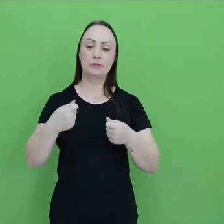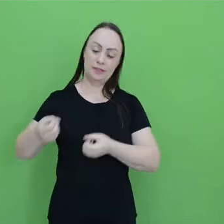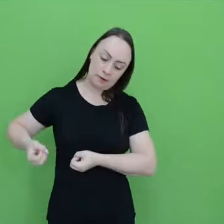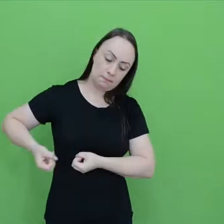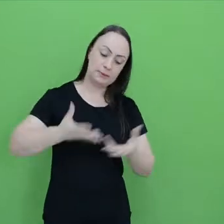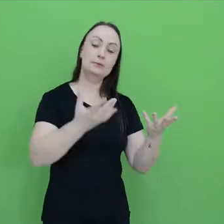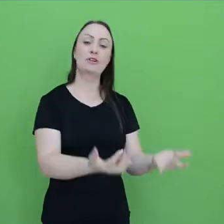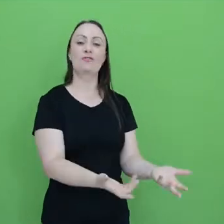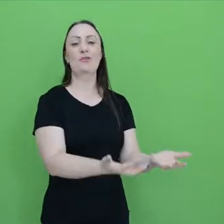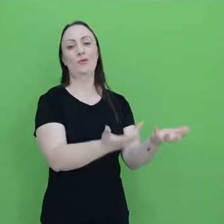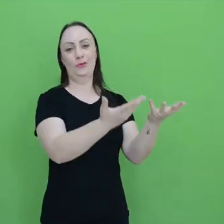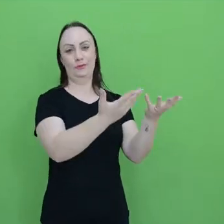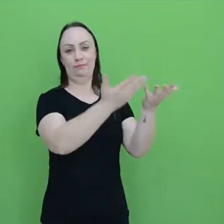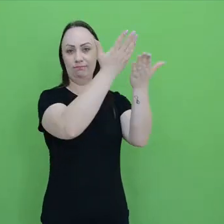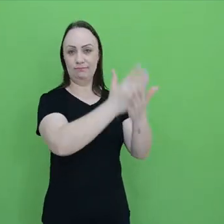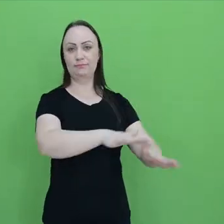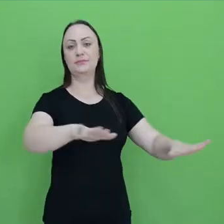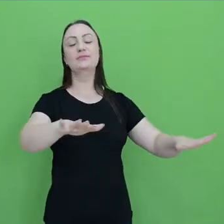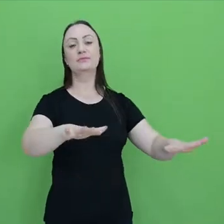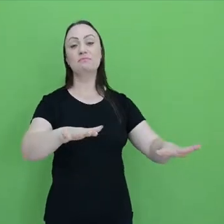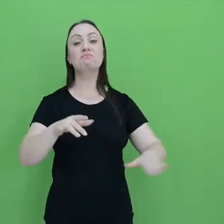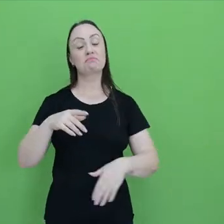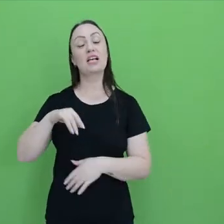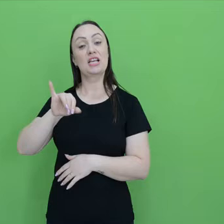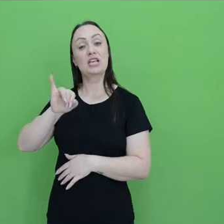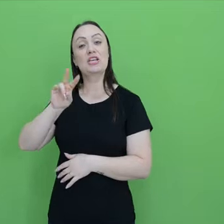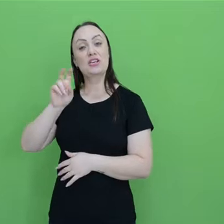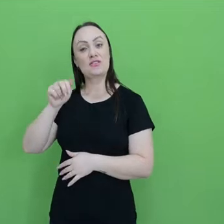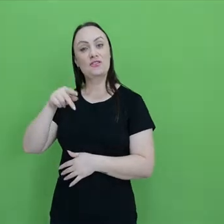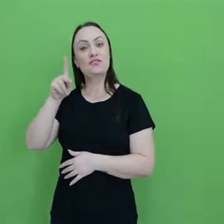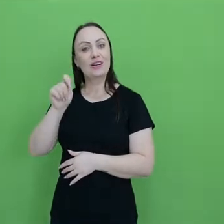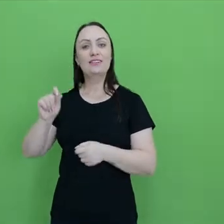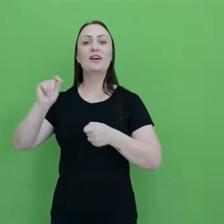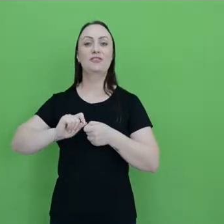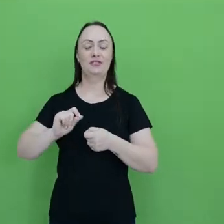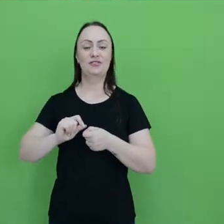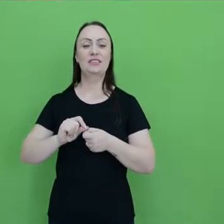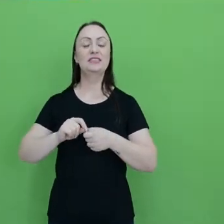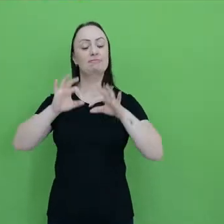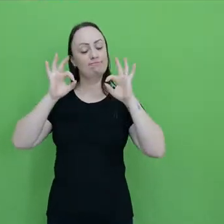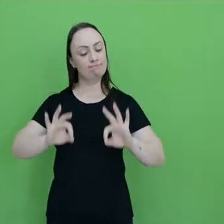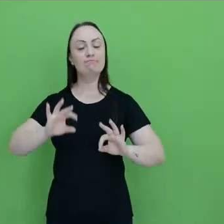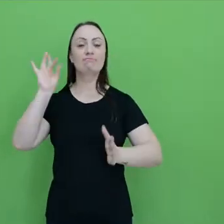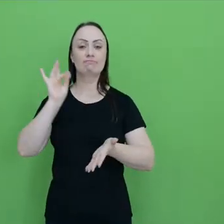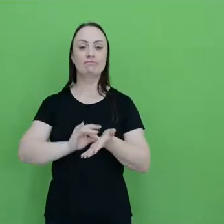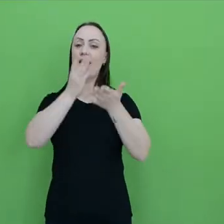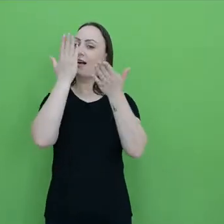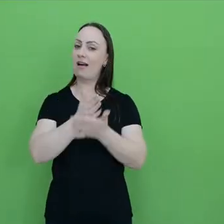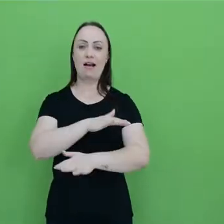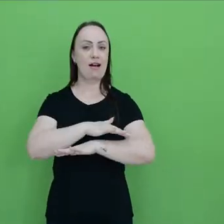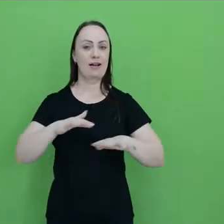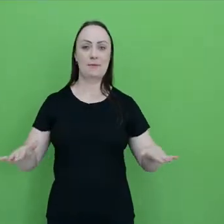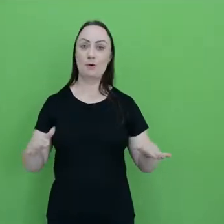boneca em uma fogueira. Foi isso que Ivanka fez e realmente o encanto foi